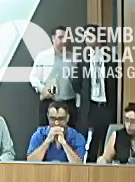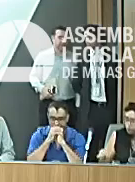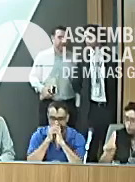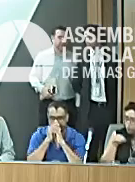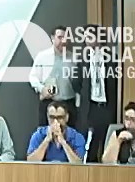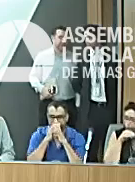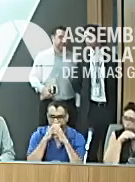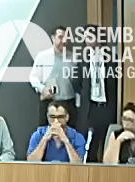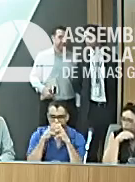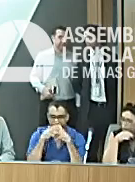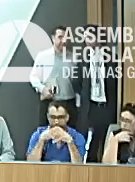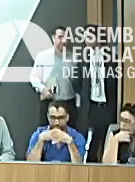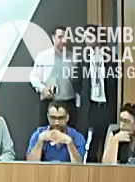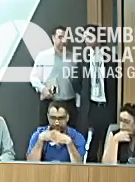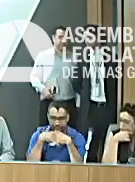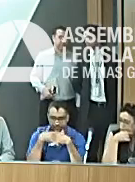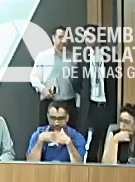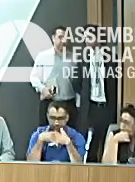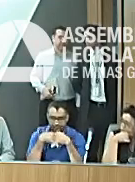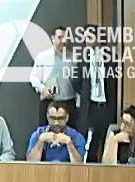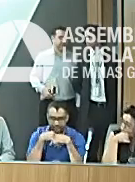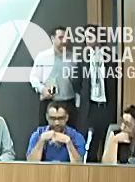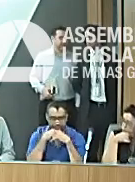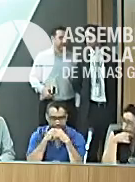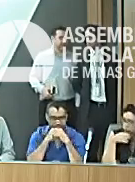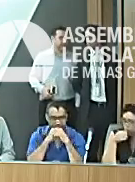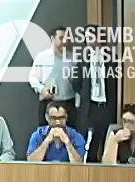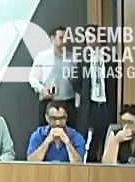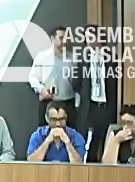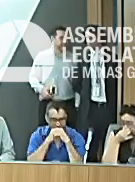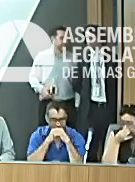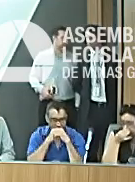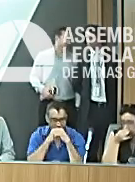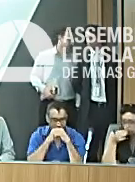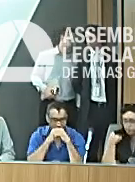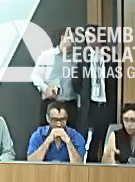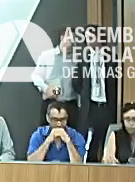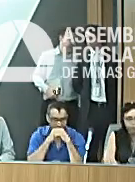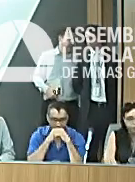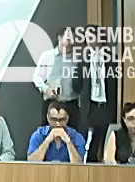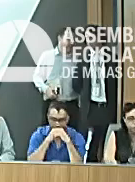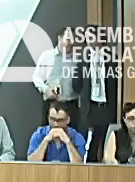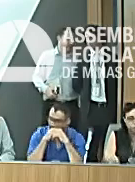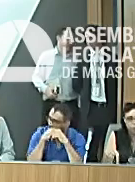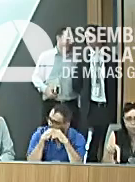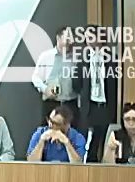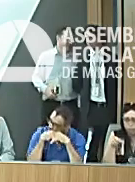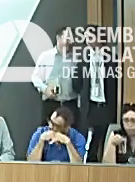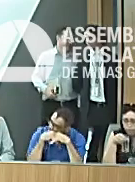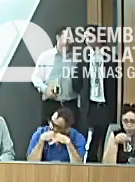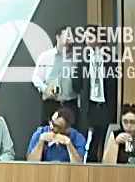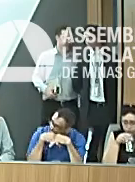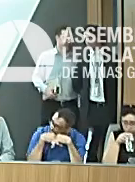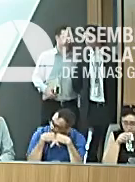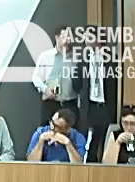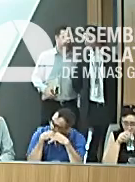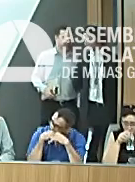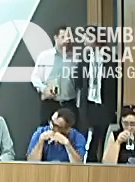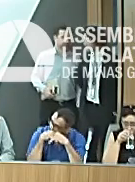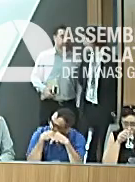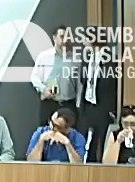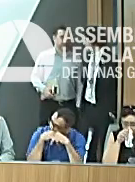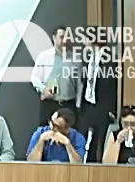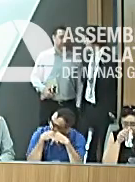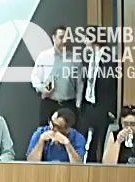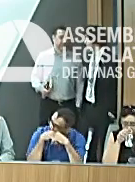gema procuradora eu tive de renunciar à promotora que ele disse que é sargento que tinha um filho recém nascido